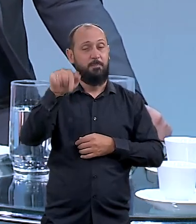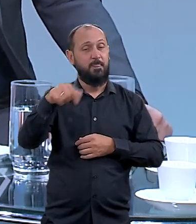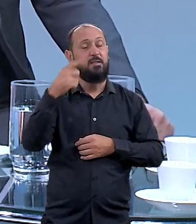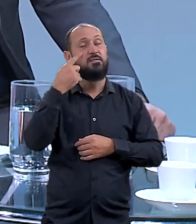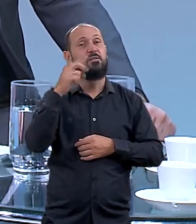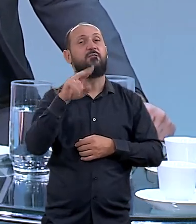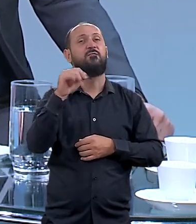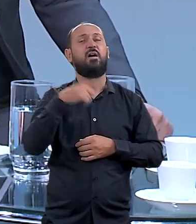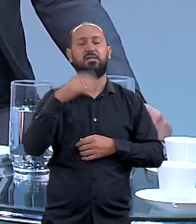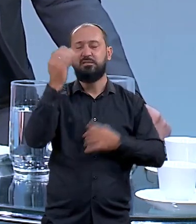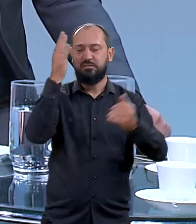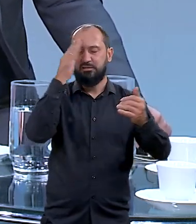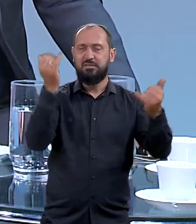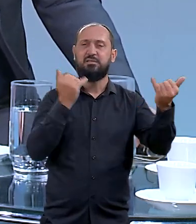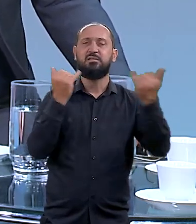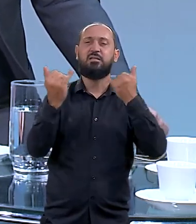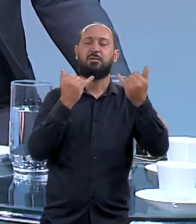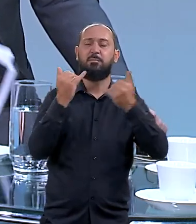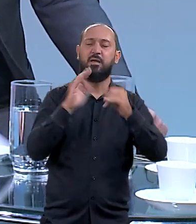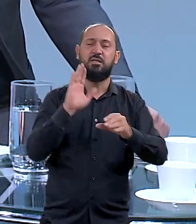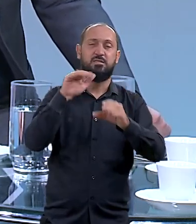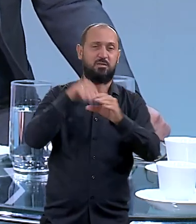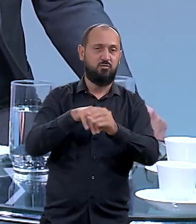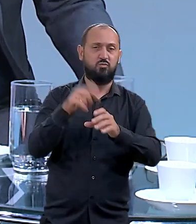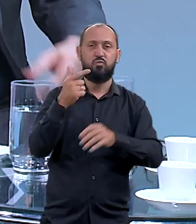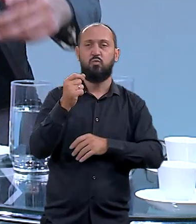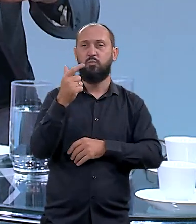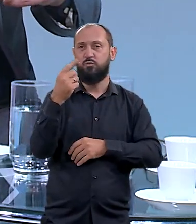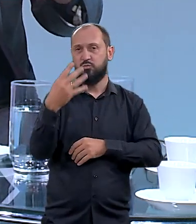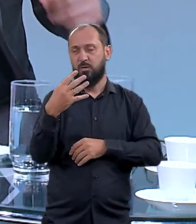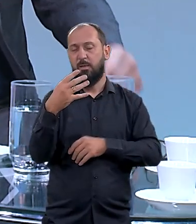saber tudo sobre não só as eleições de